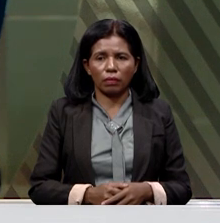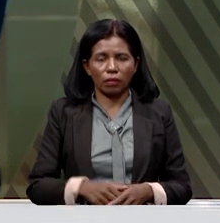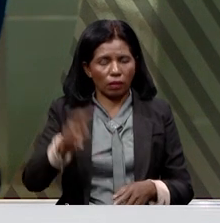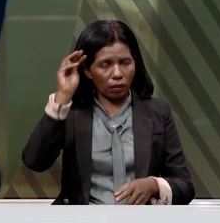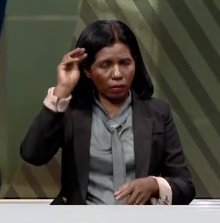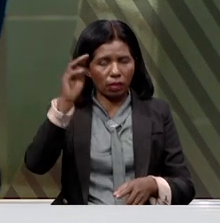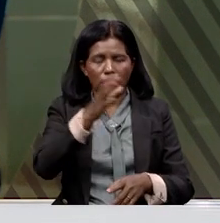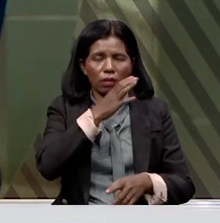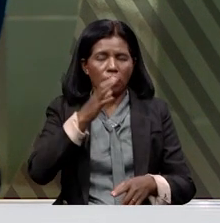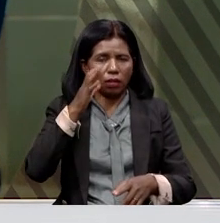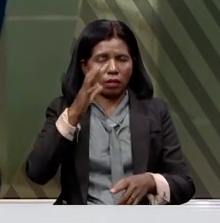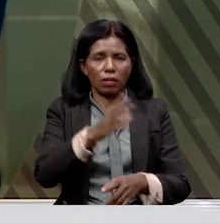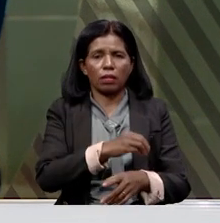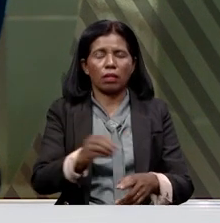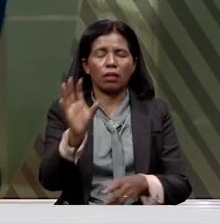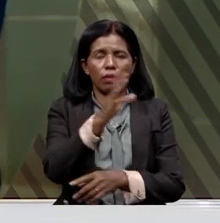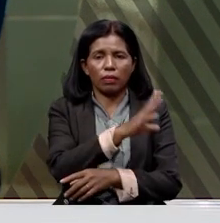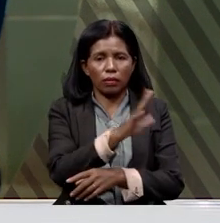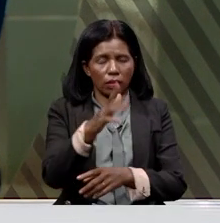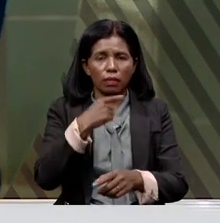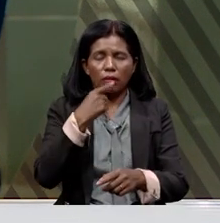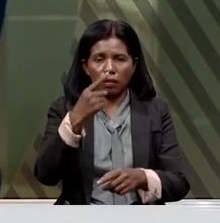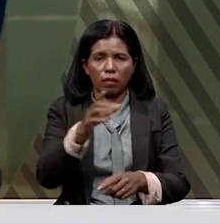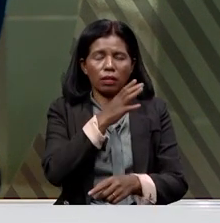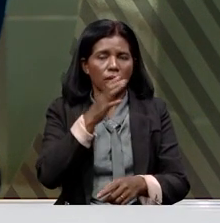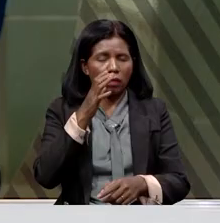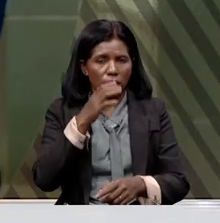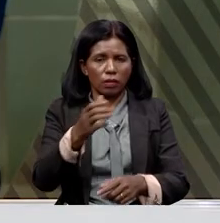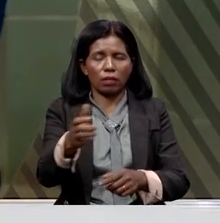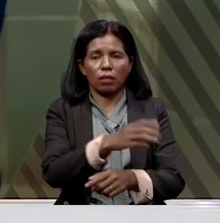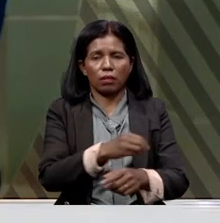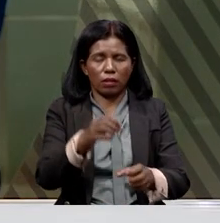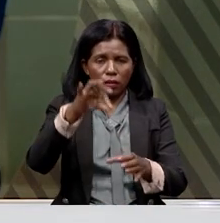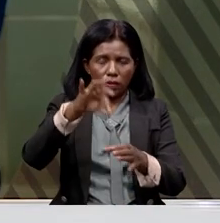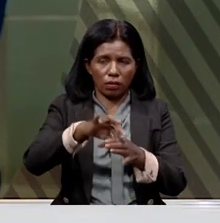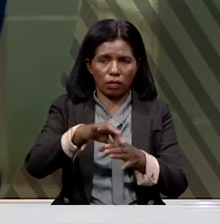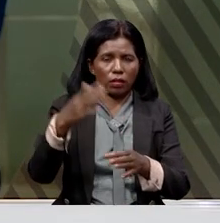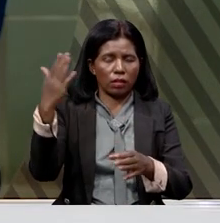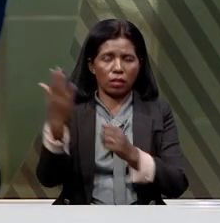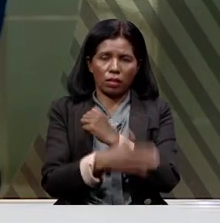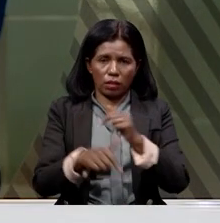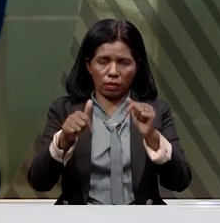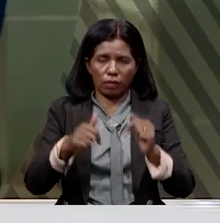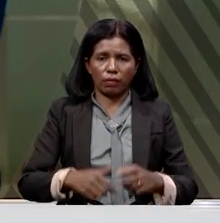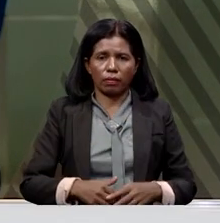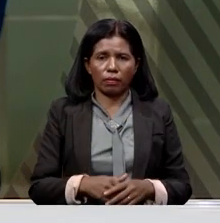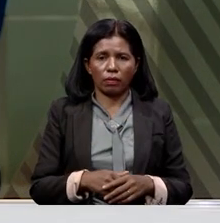Ministro da Agricultura, Pecuária, Pesca, Nol Floresta, Tetin, Agricultura, Macautor, Produção e Relara.